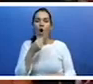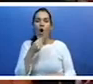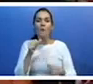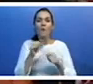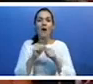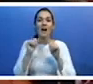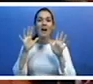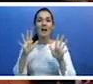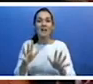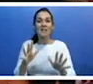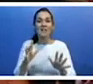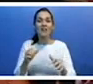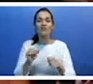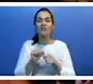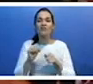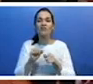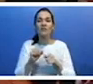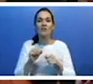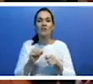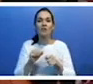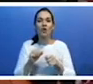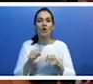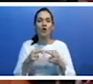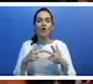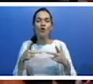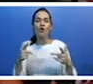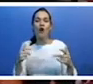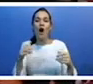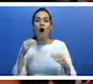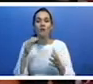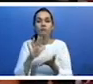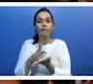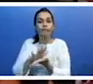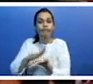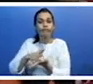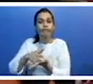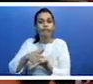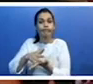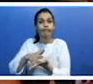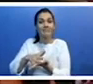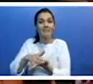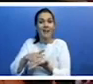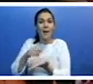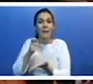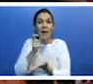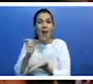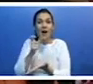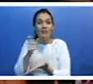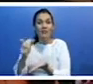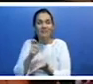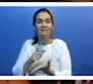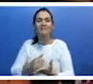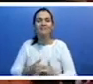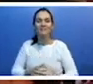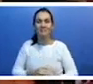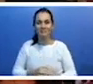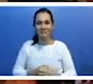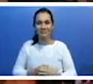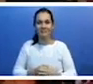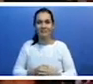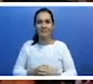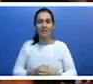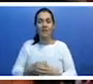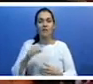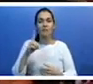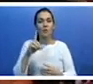um diagrama que quando vibra, reproduz palavras. Aí, ó, já